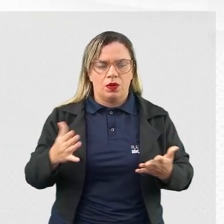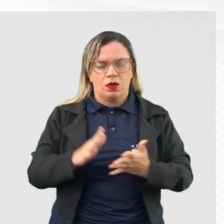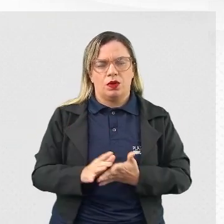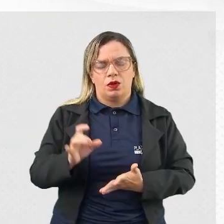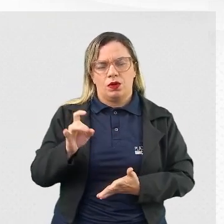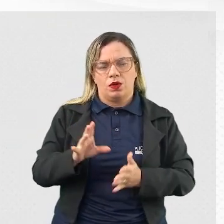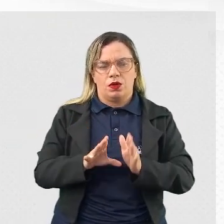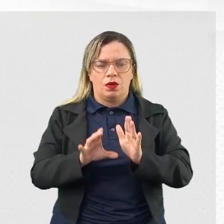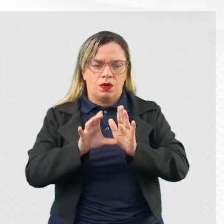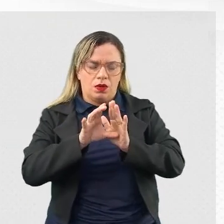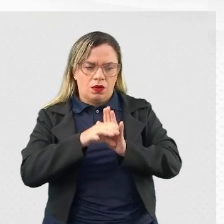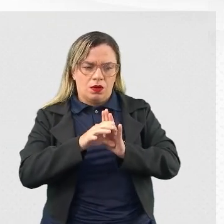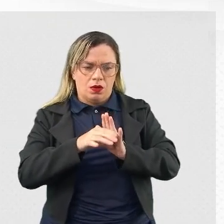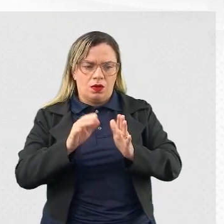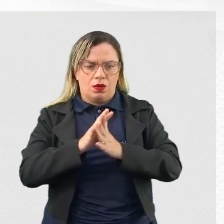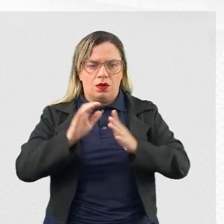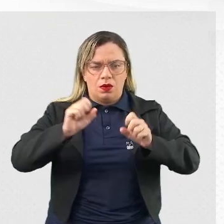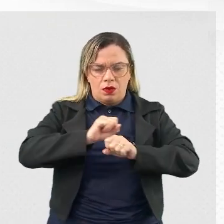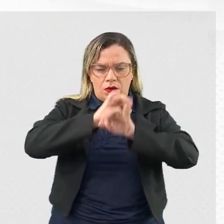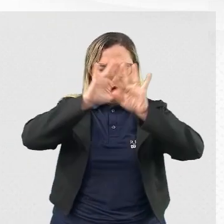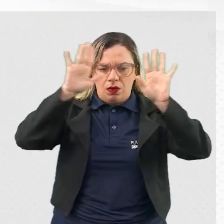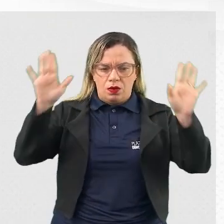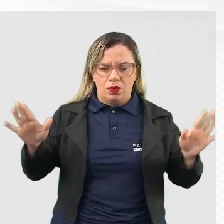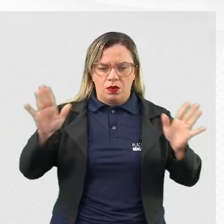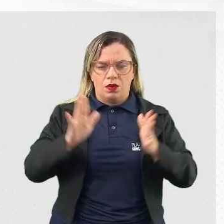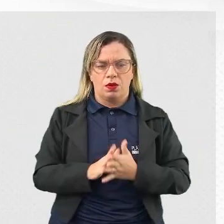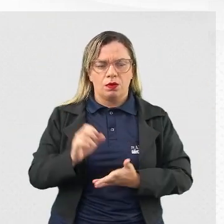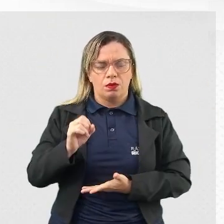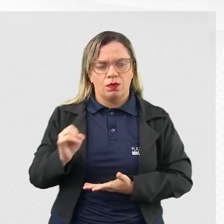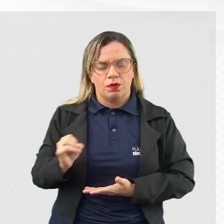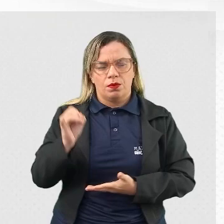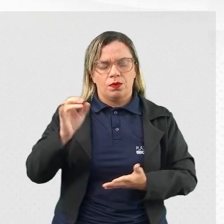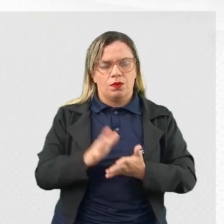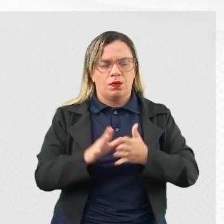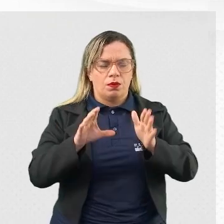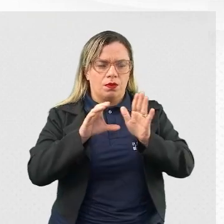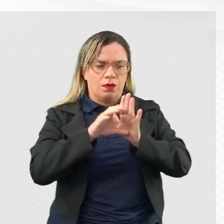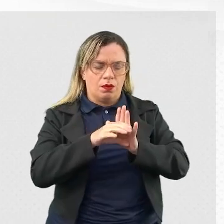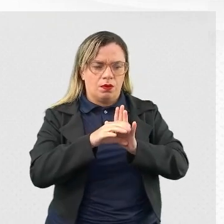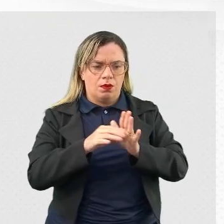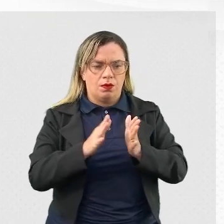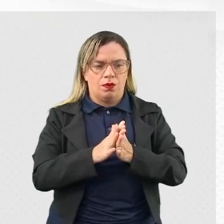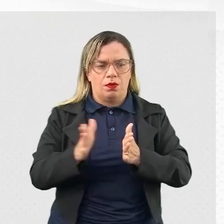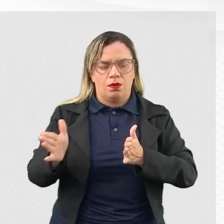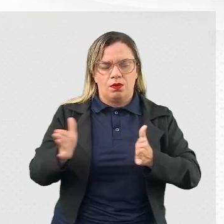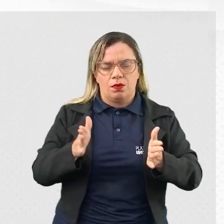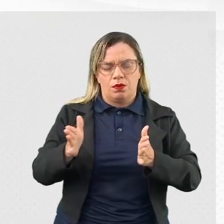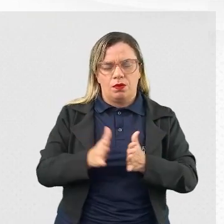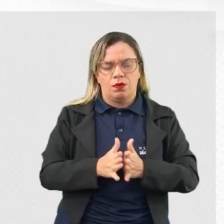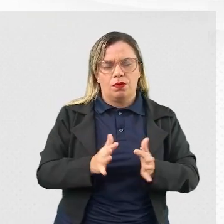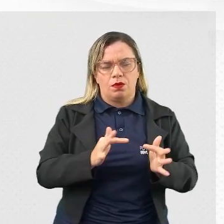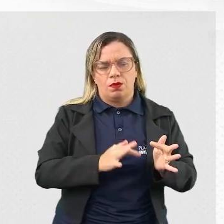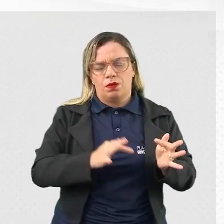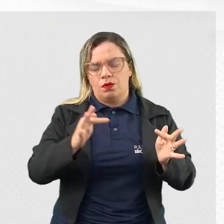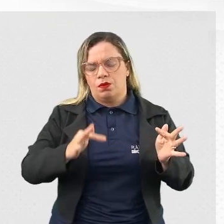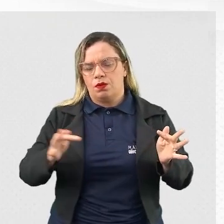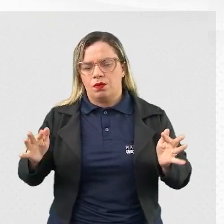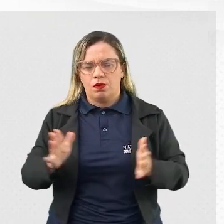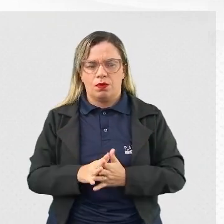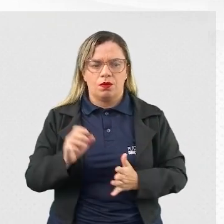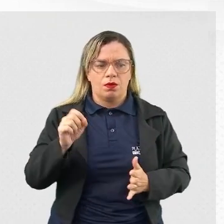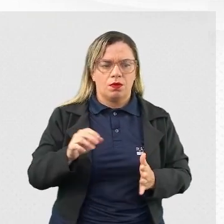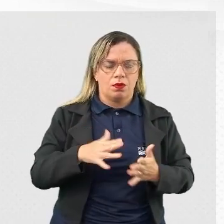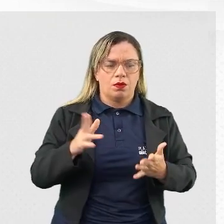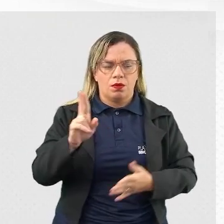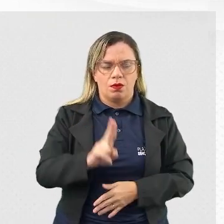os conceitos, deixa eu esclarecer um negócio para vocês. Ó. Os conceitos de período e de frequência são